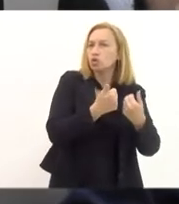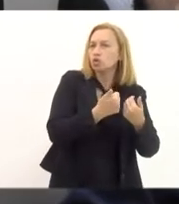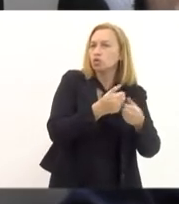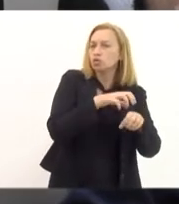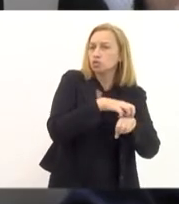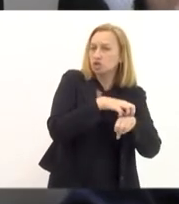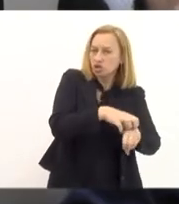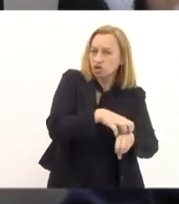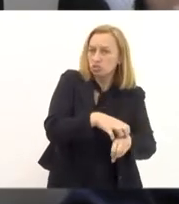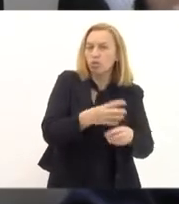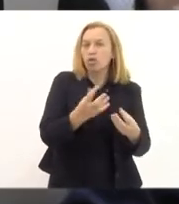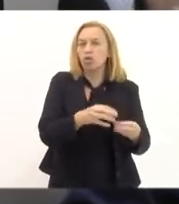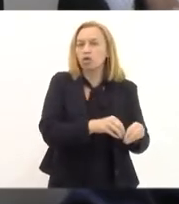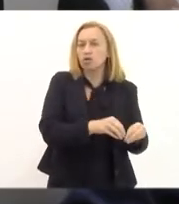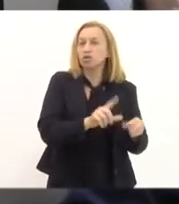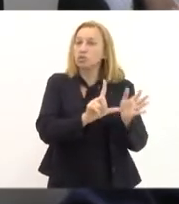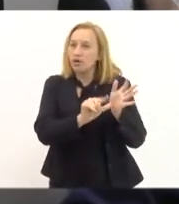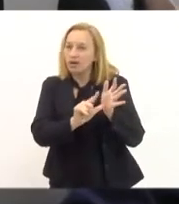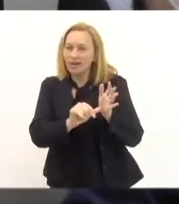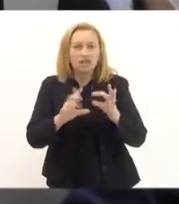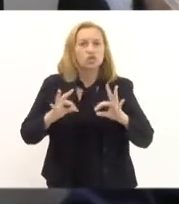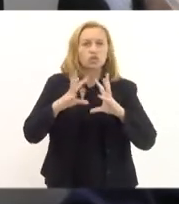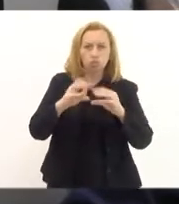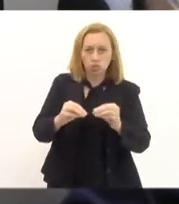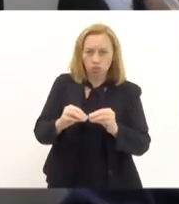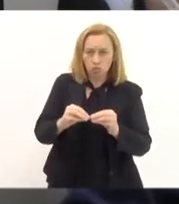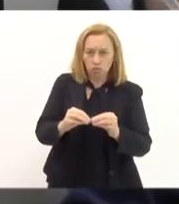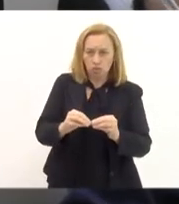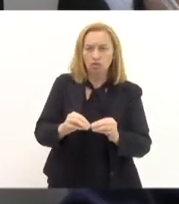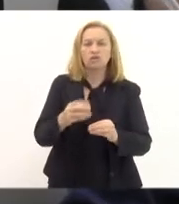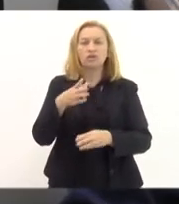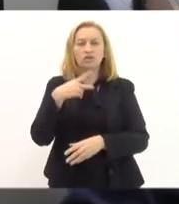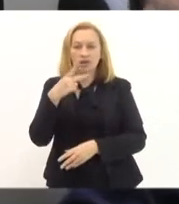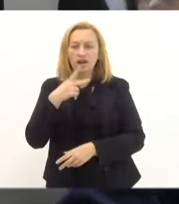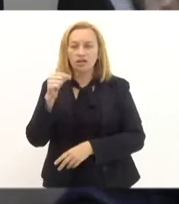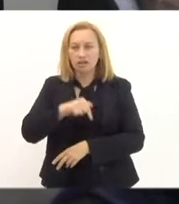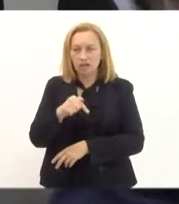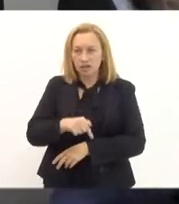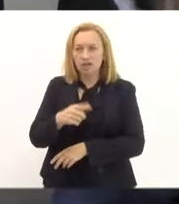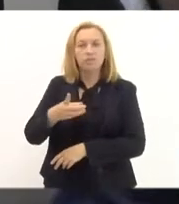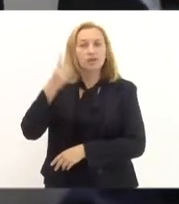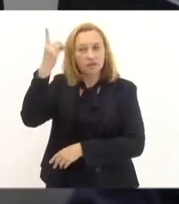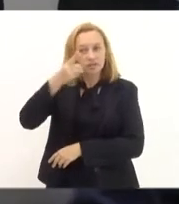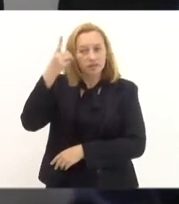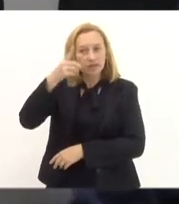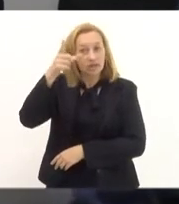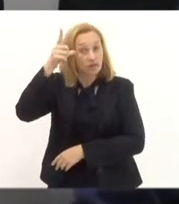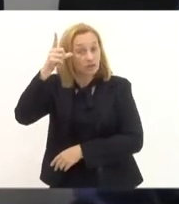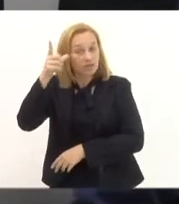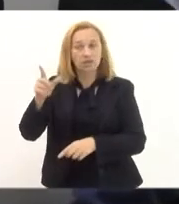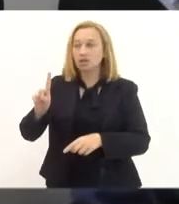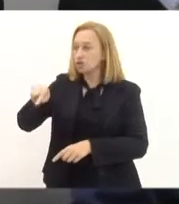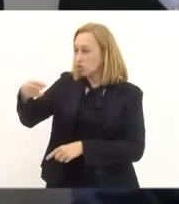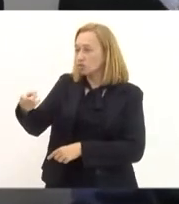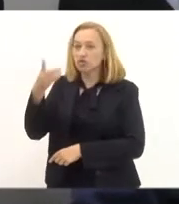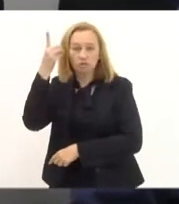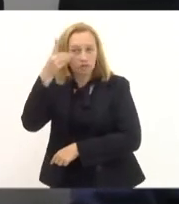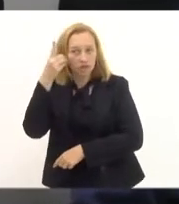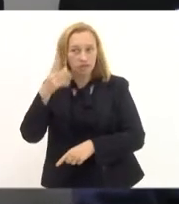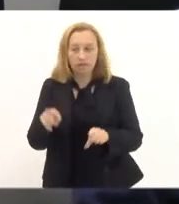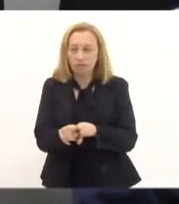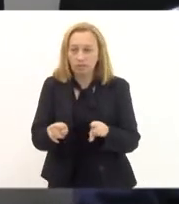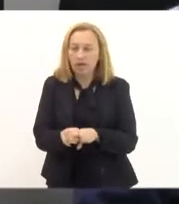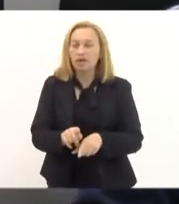condições de deslocamento Então tudo isso que já foi muito bem colocado aqui pela deputada Lucinha e pelos demais deputados